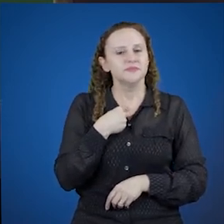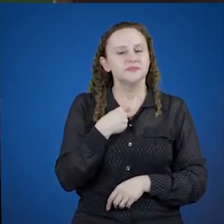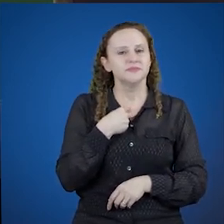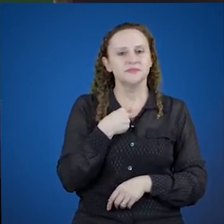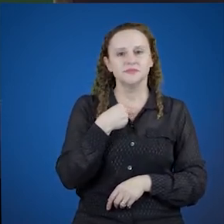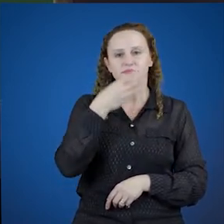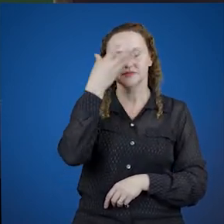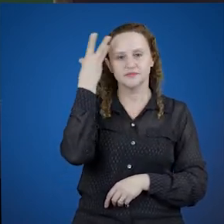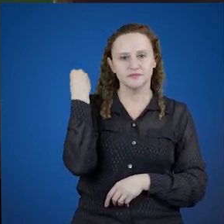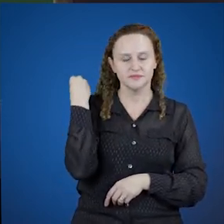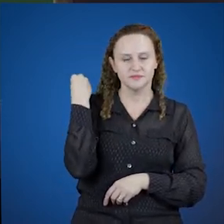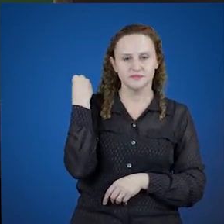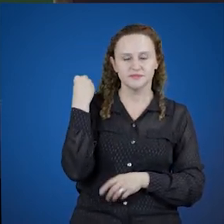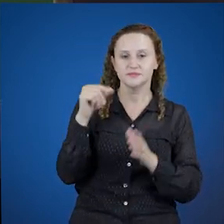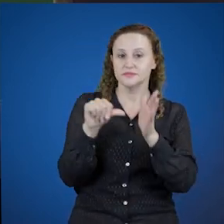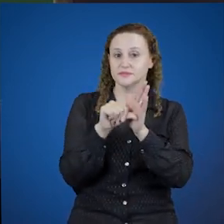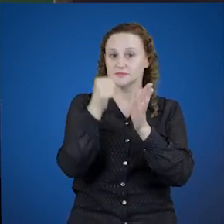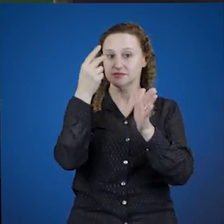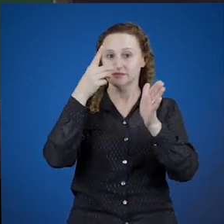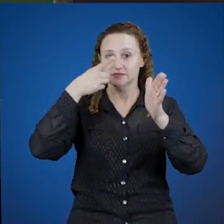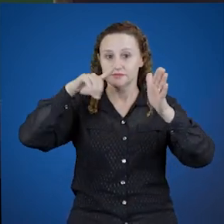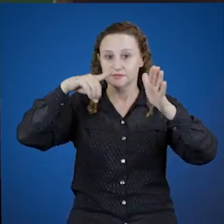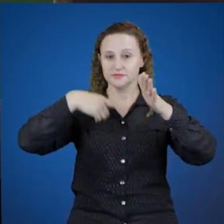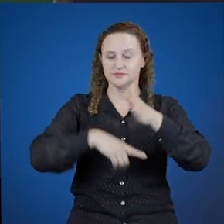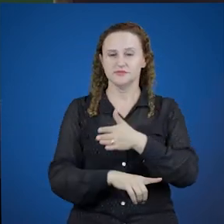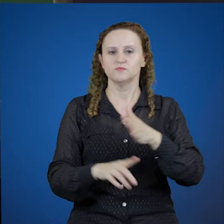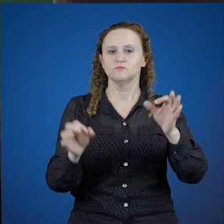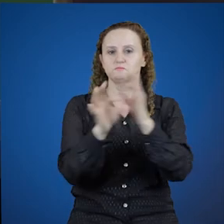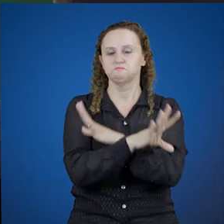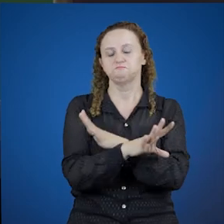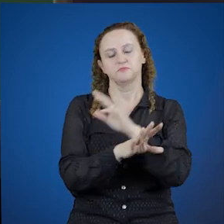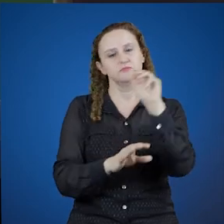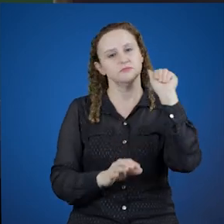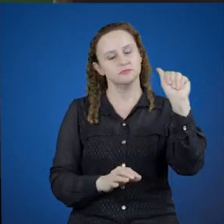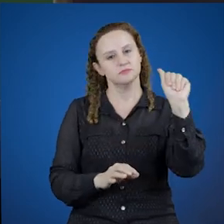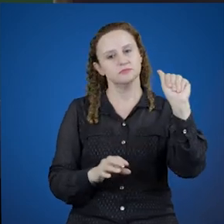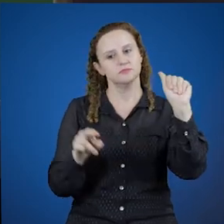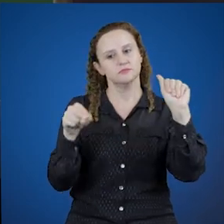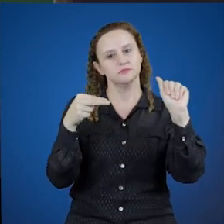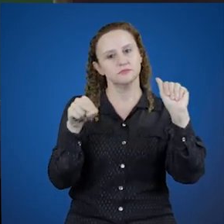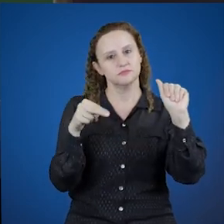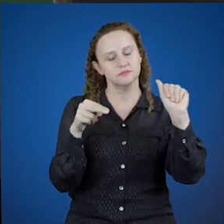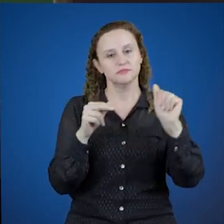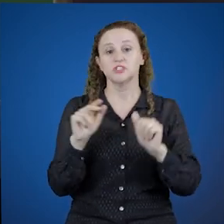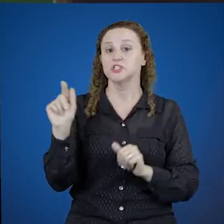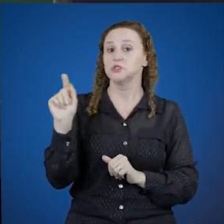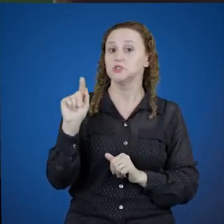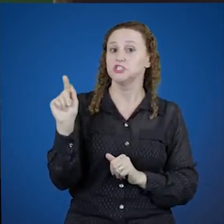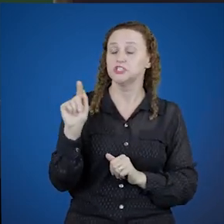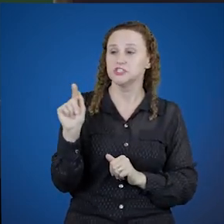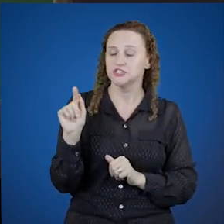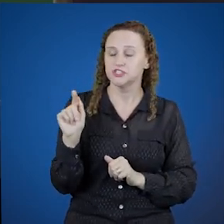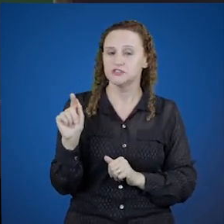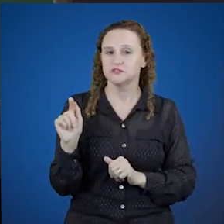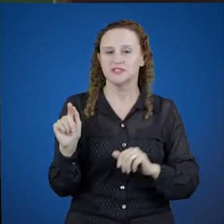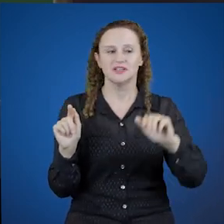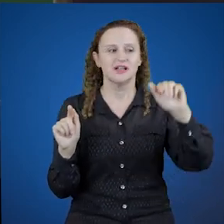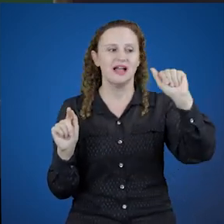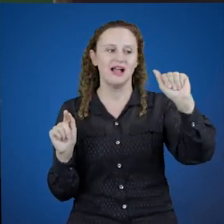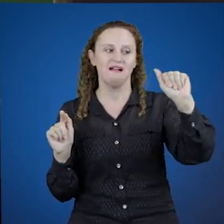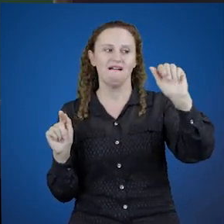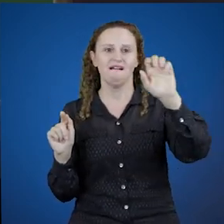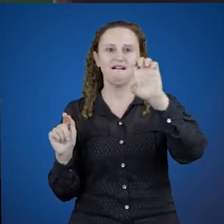que é a primeira declinação Termina Sempre em a no nominativo e o genitivo dela